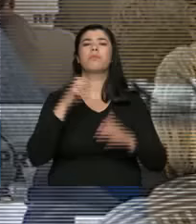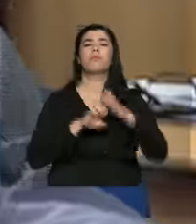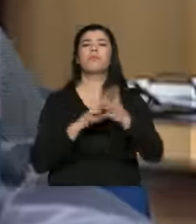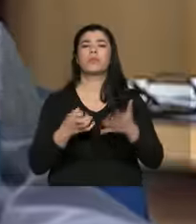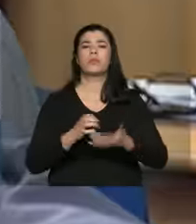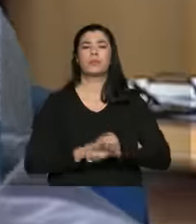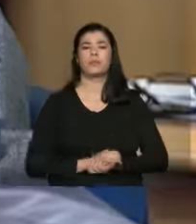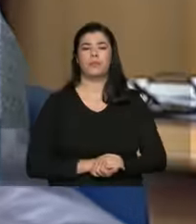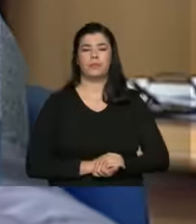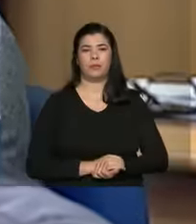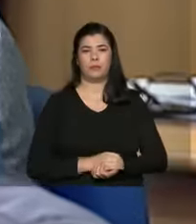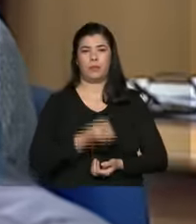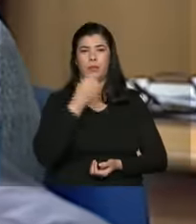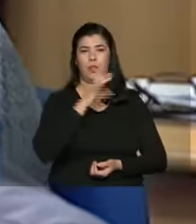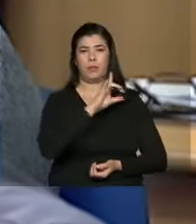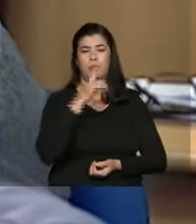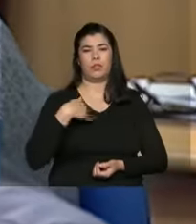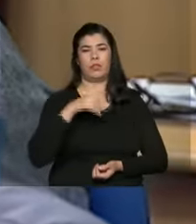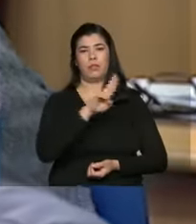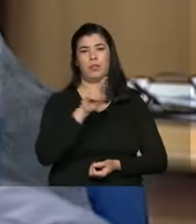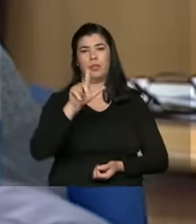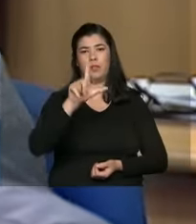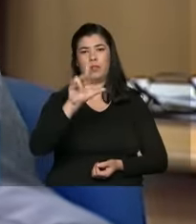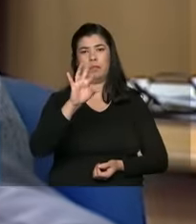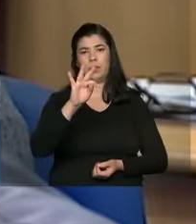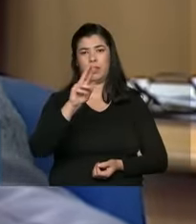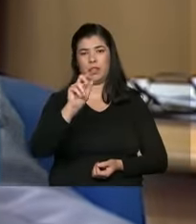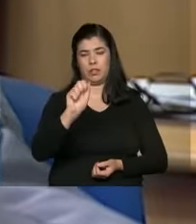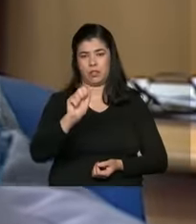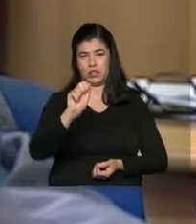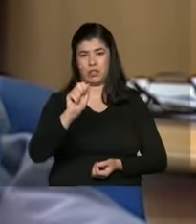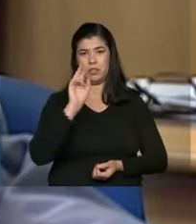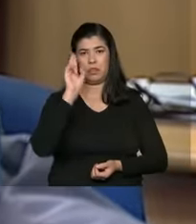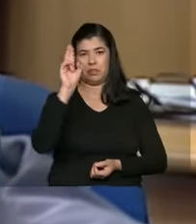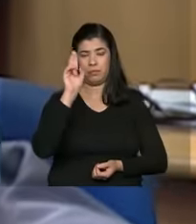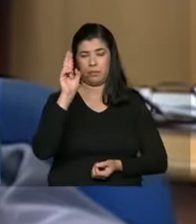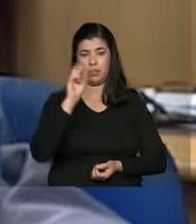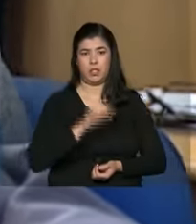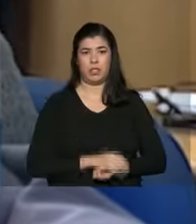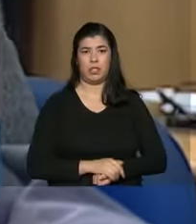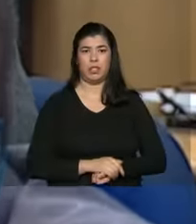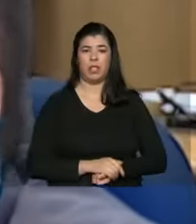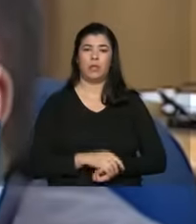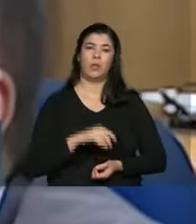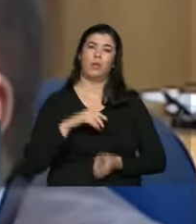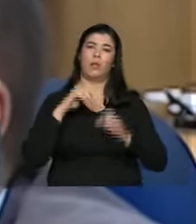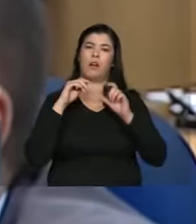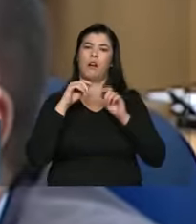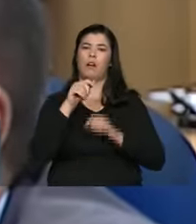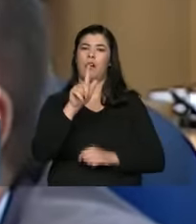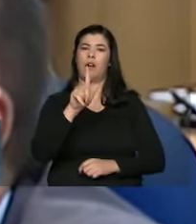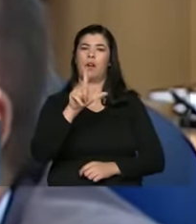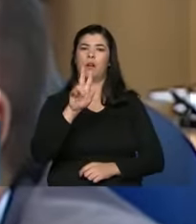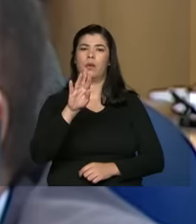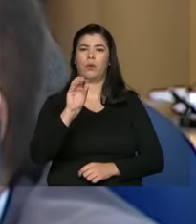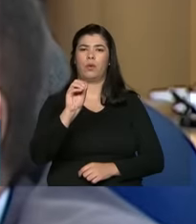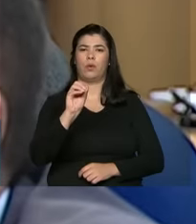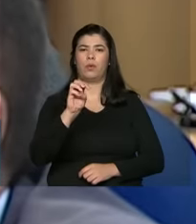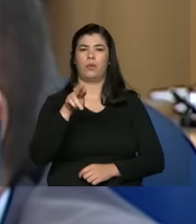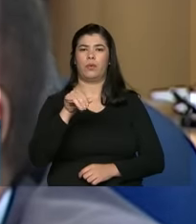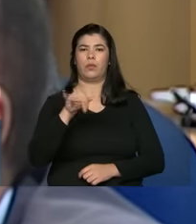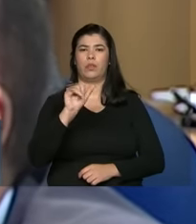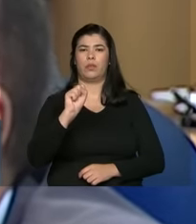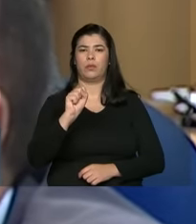Bom dia Ministro Letícia de Oliveira da Globo News eh queria que o senhor tirasse algumas dúvidas aqui para começar essas